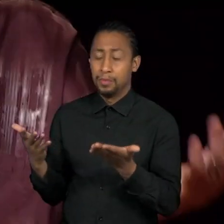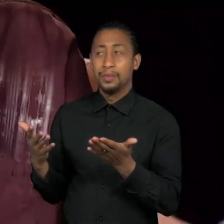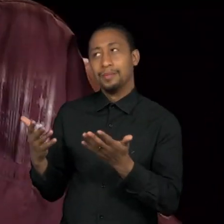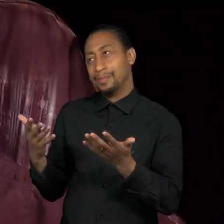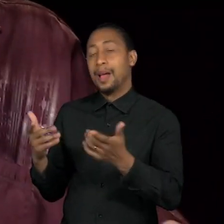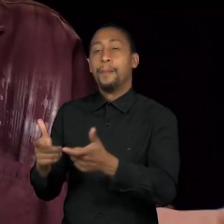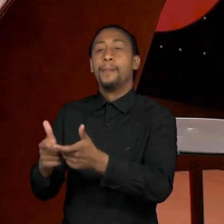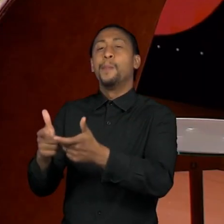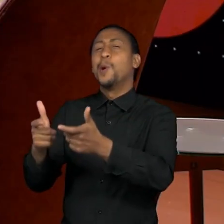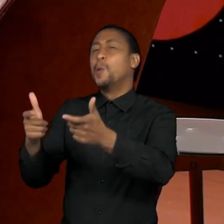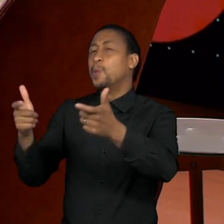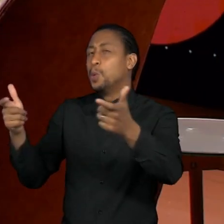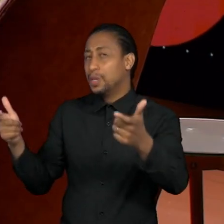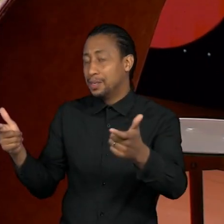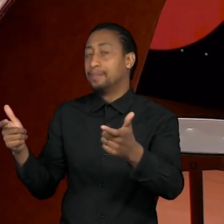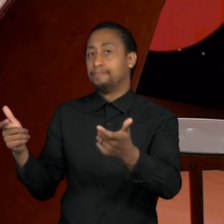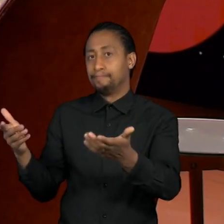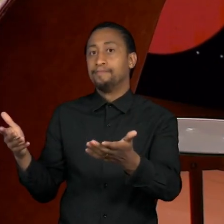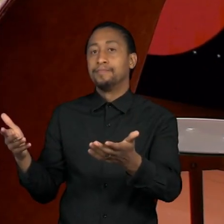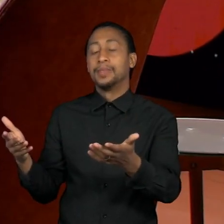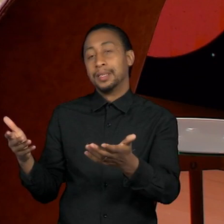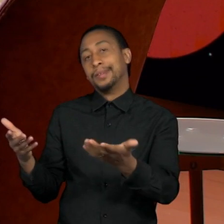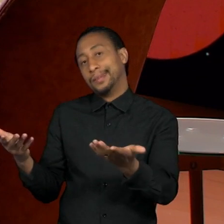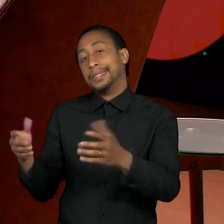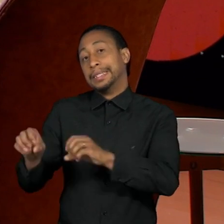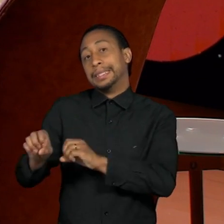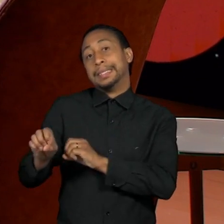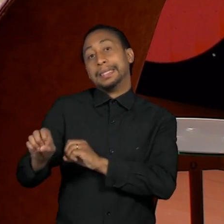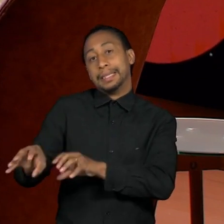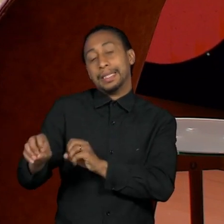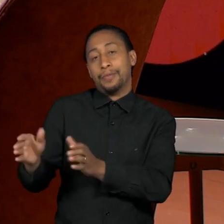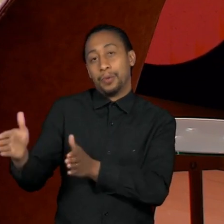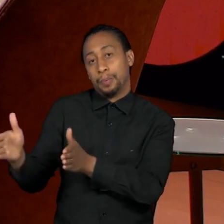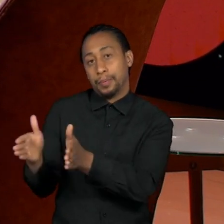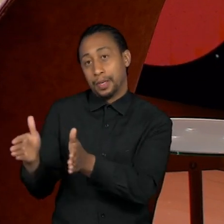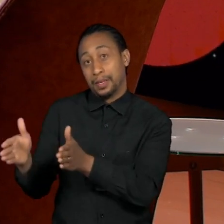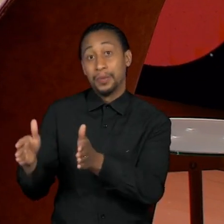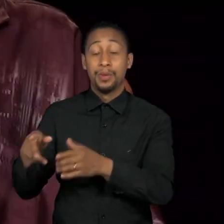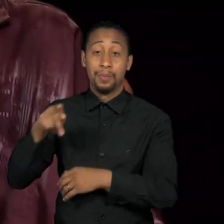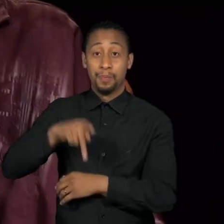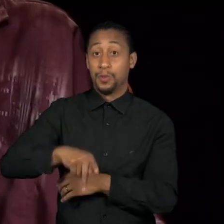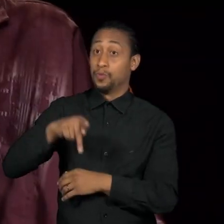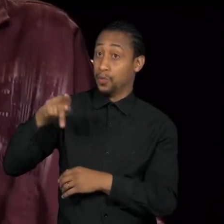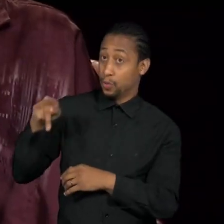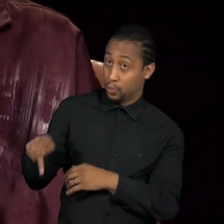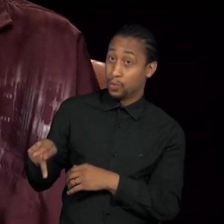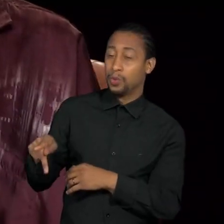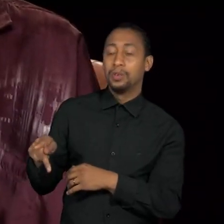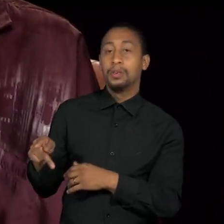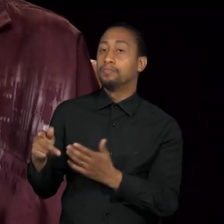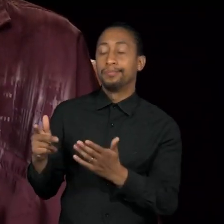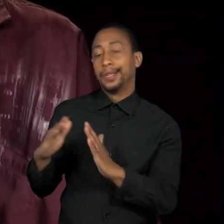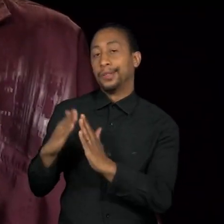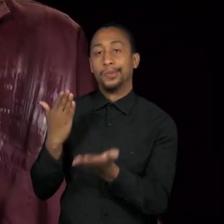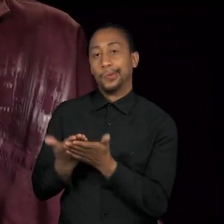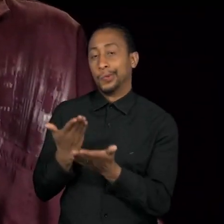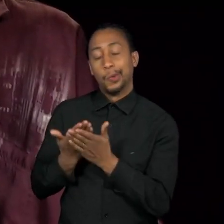de acesso, né, à educação que tinha era ser professor, fazer escola normal,